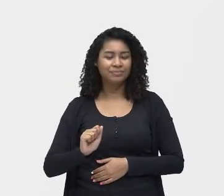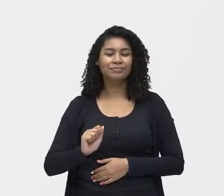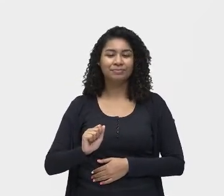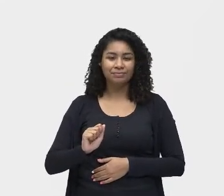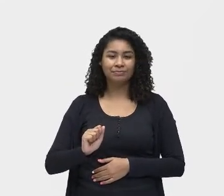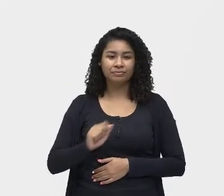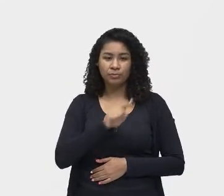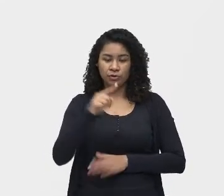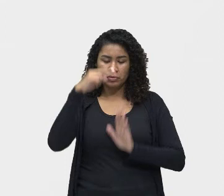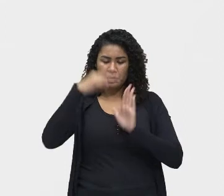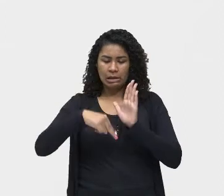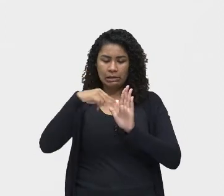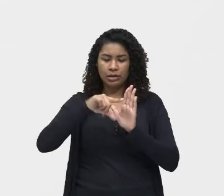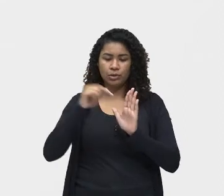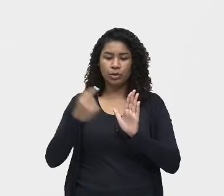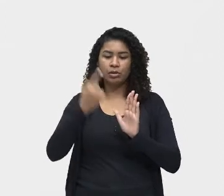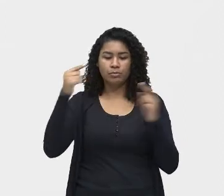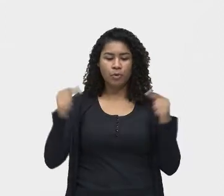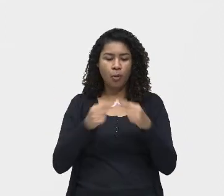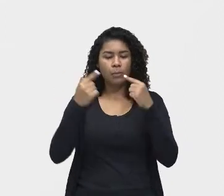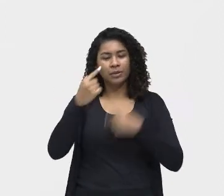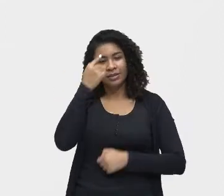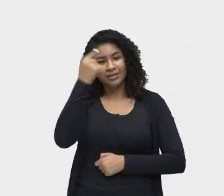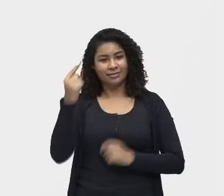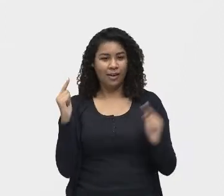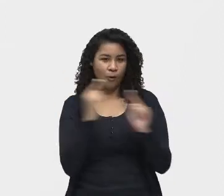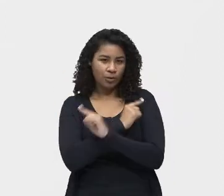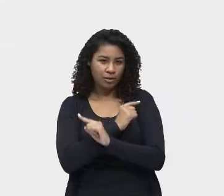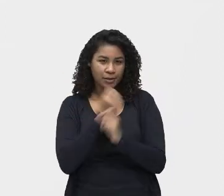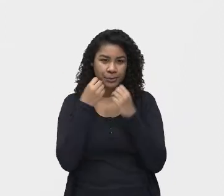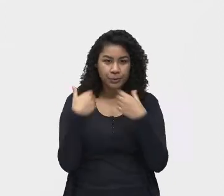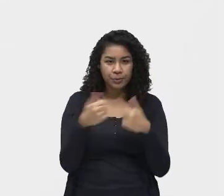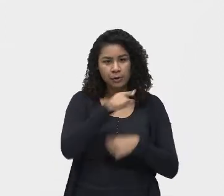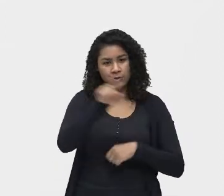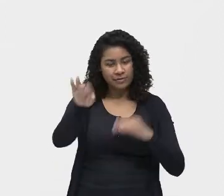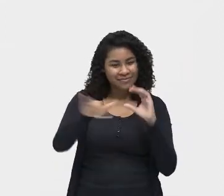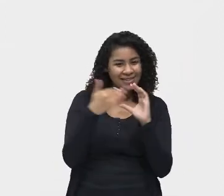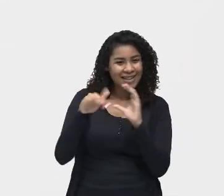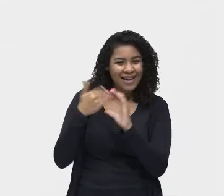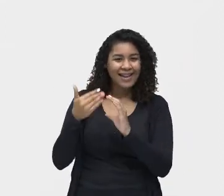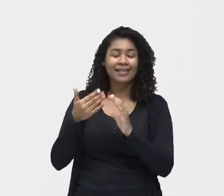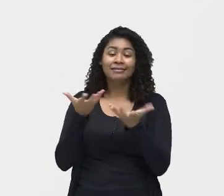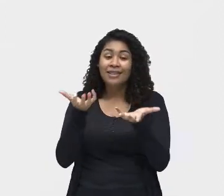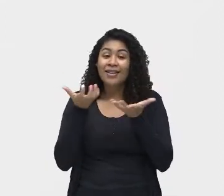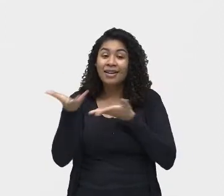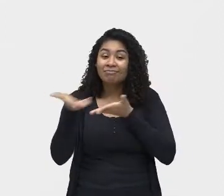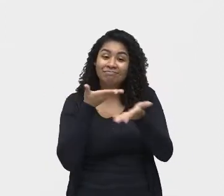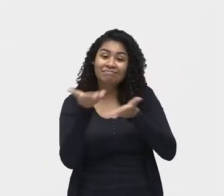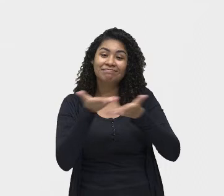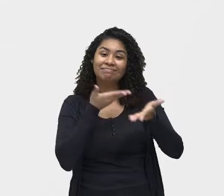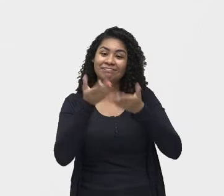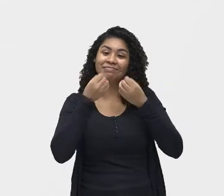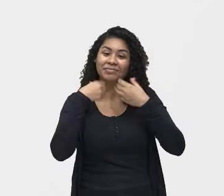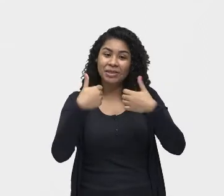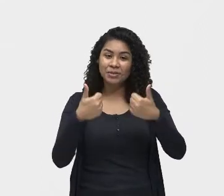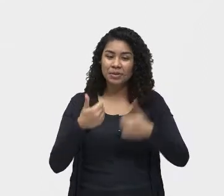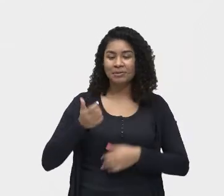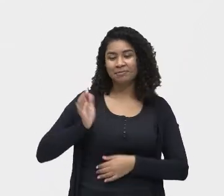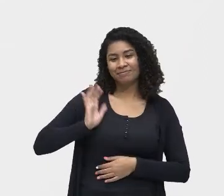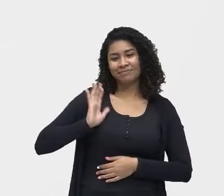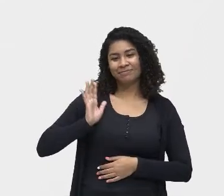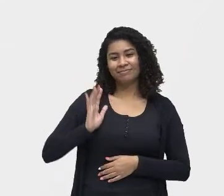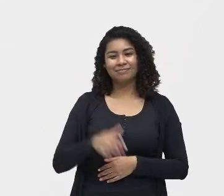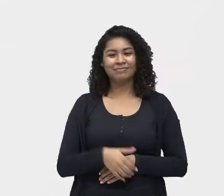contrário. Você vai analisar as alternativas e indicar no nosso chat, tá bom? Queremos contar com a sua participação e até daqui a pouco.